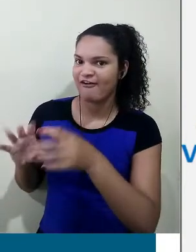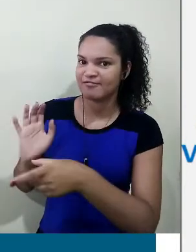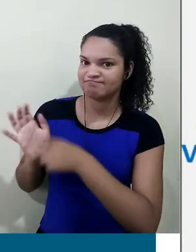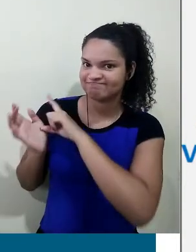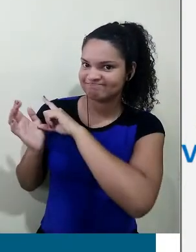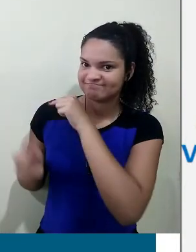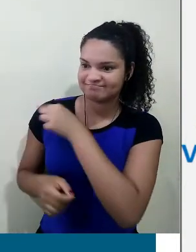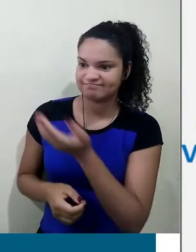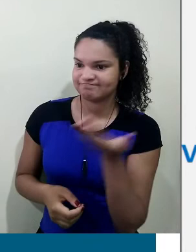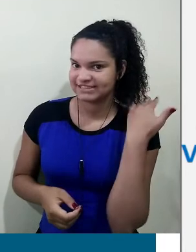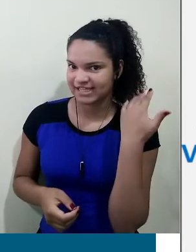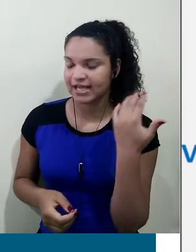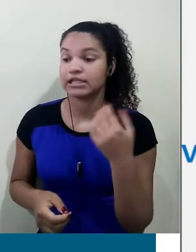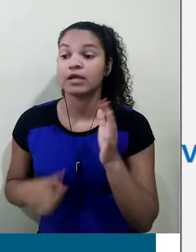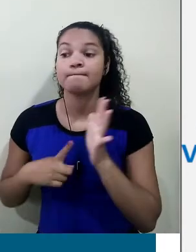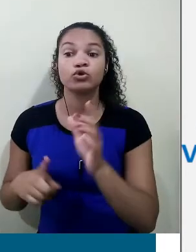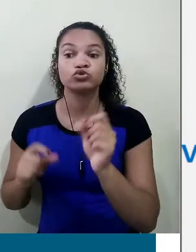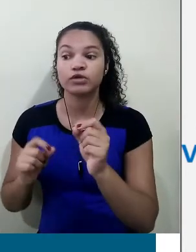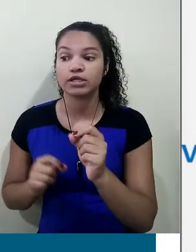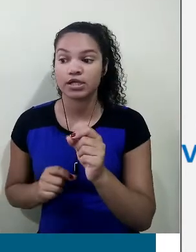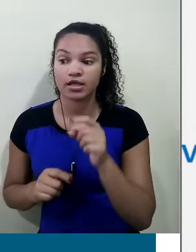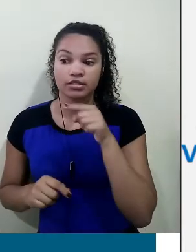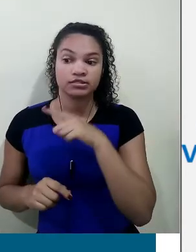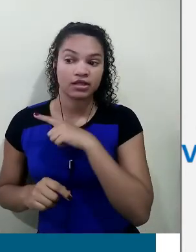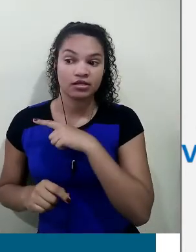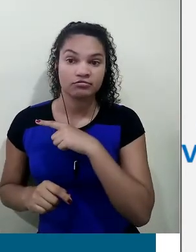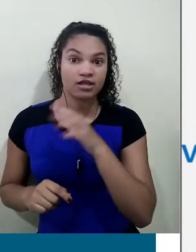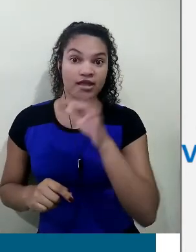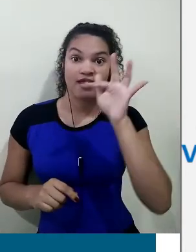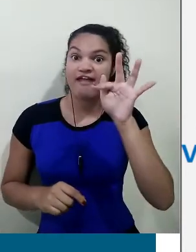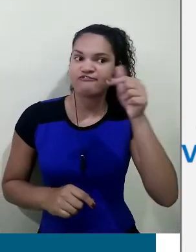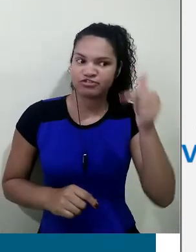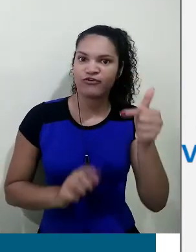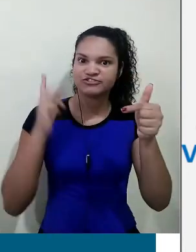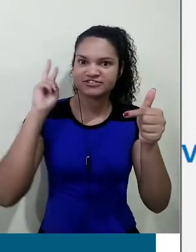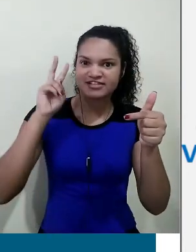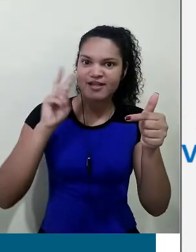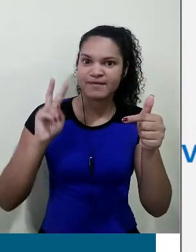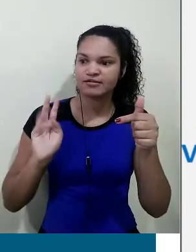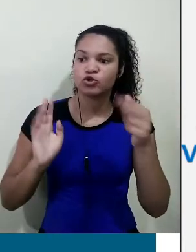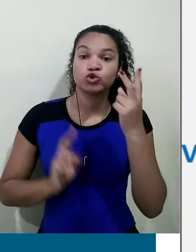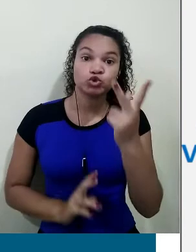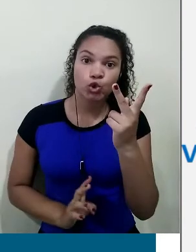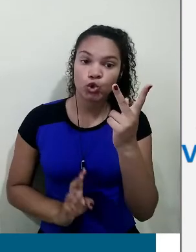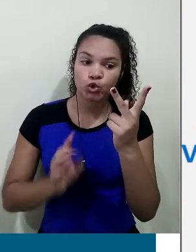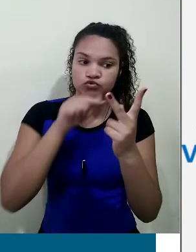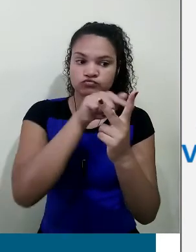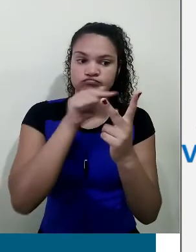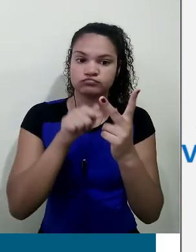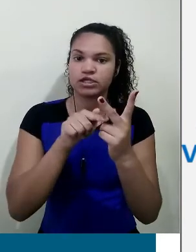passada e que ele representa o cruzamento que gerou F2 entre 2 indivíduos híbridos, entre